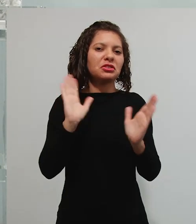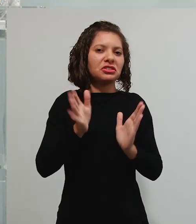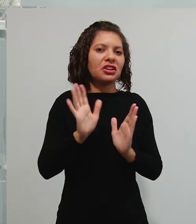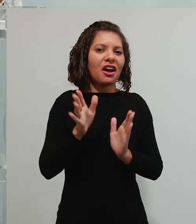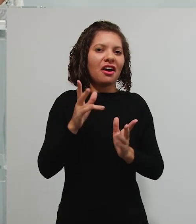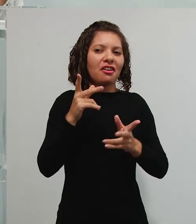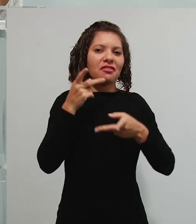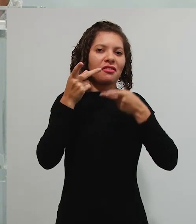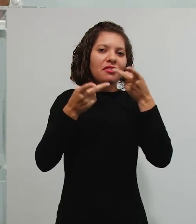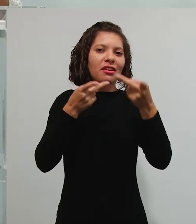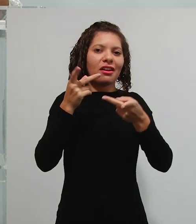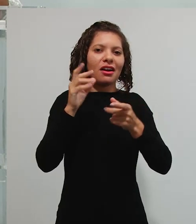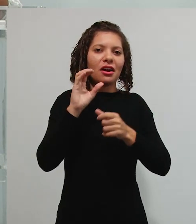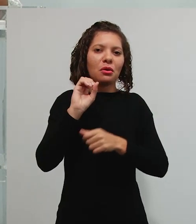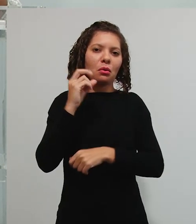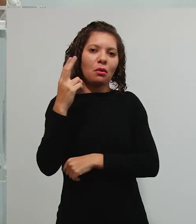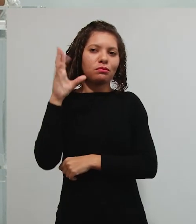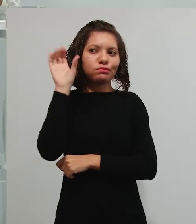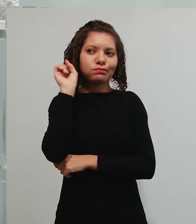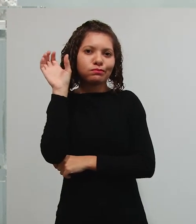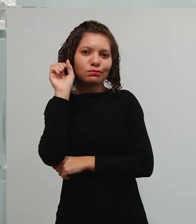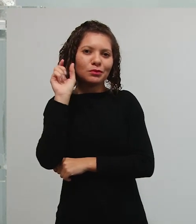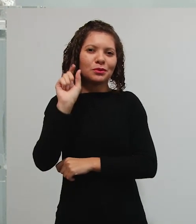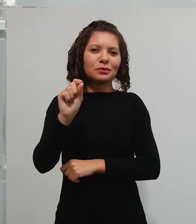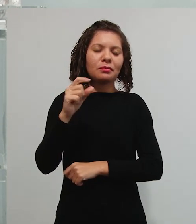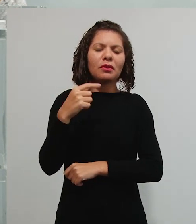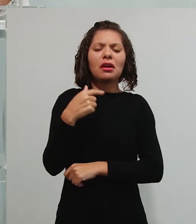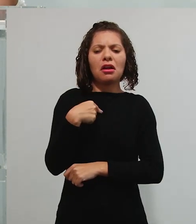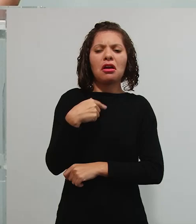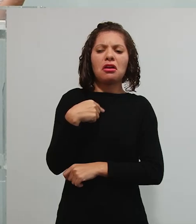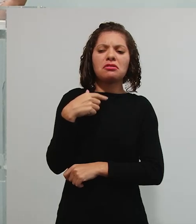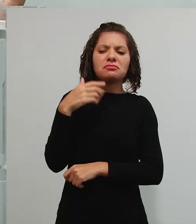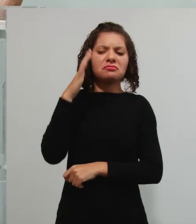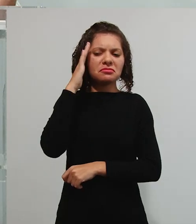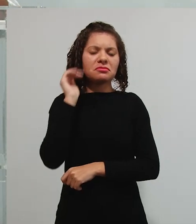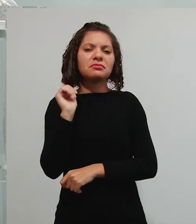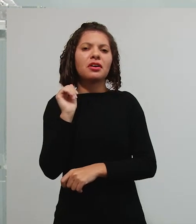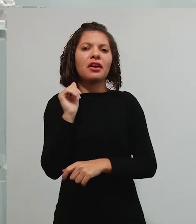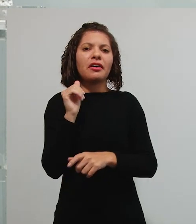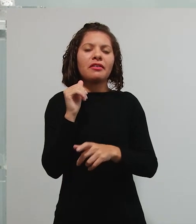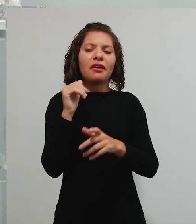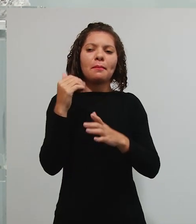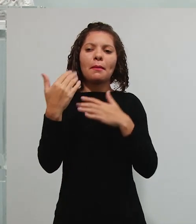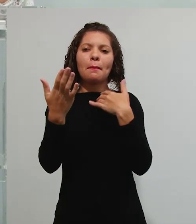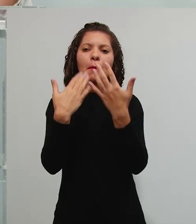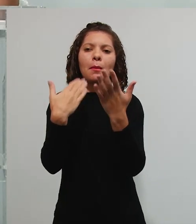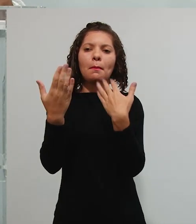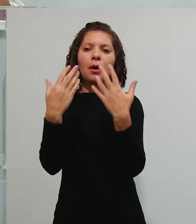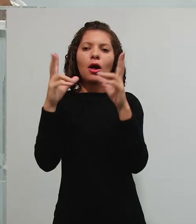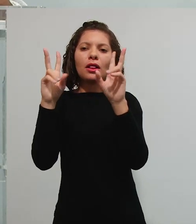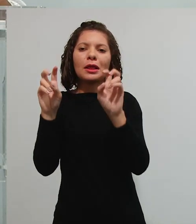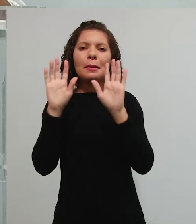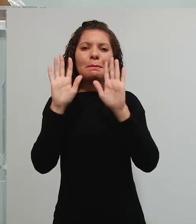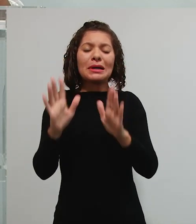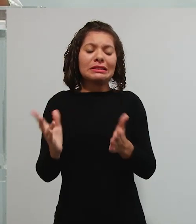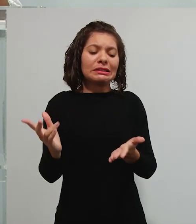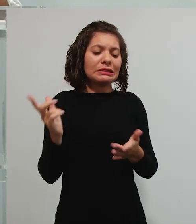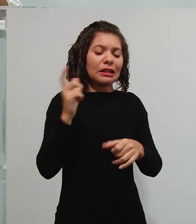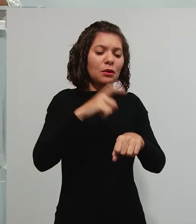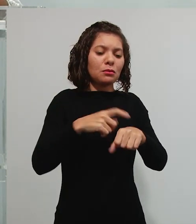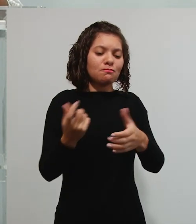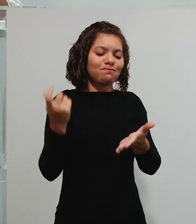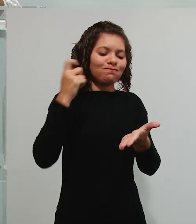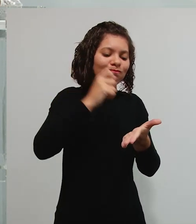já disseram frase do tipo: eu consigo falar sobre este assunto, mas eu tenho dificuldade de escrever sobre